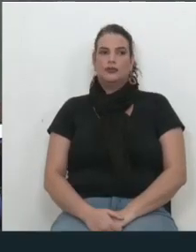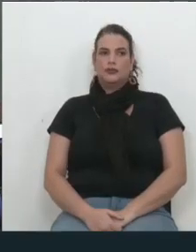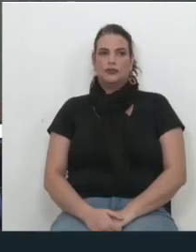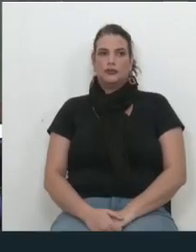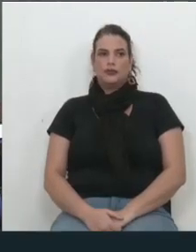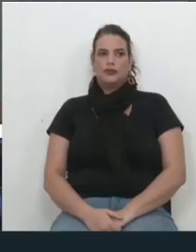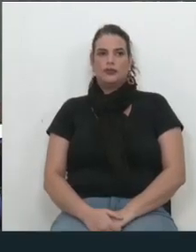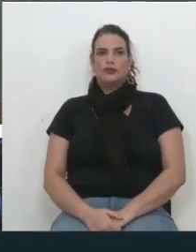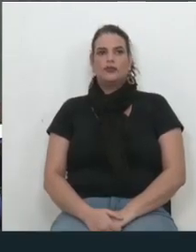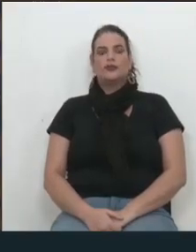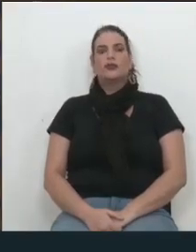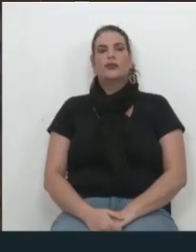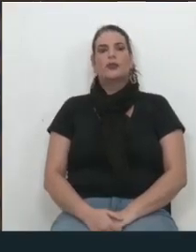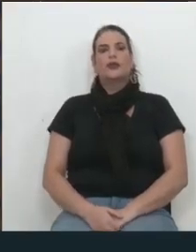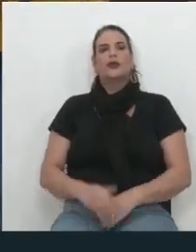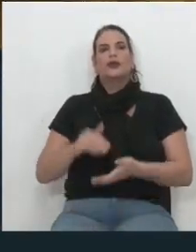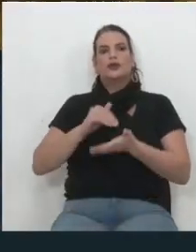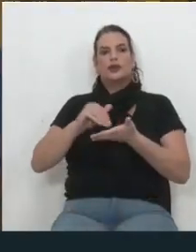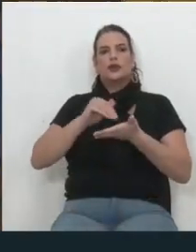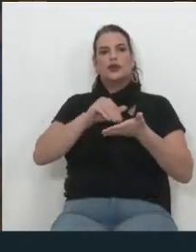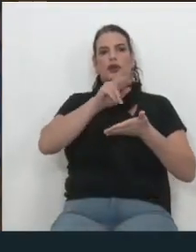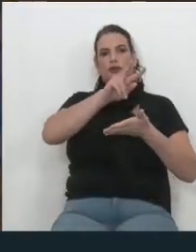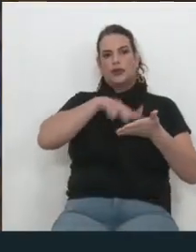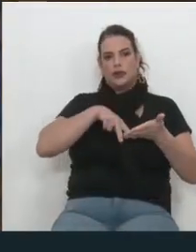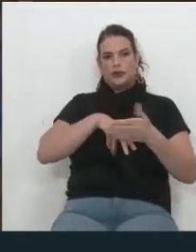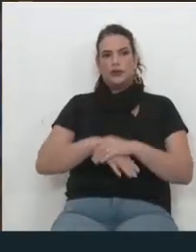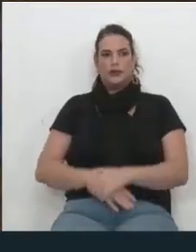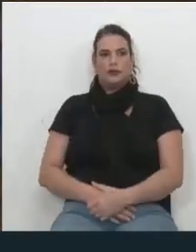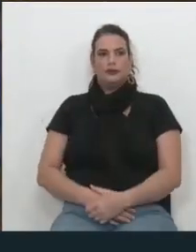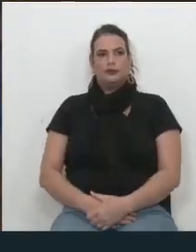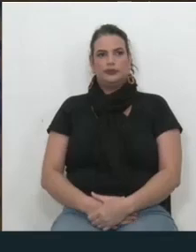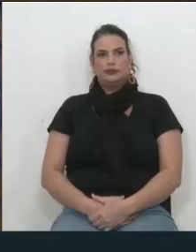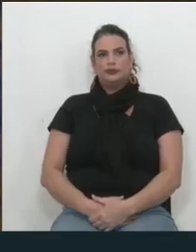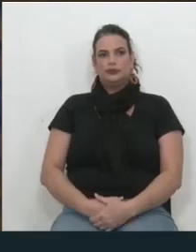Item segundo ao senhor secretário para a leitura.